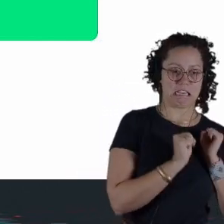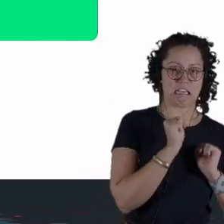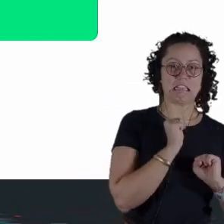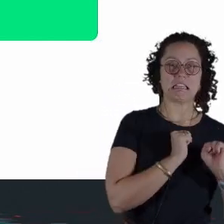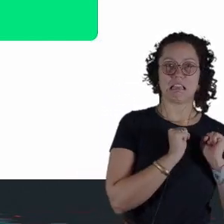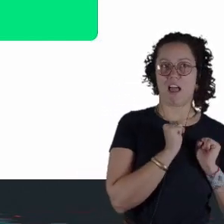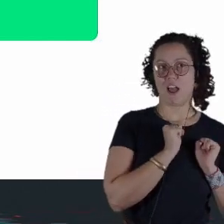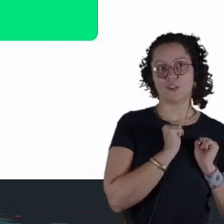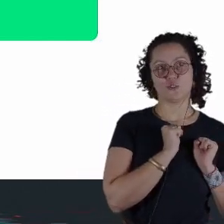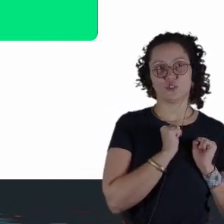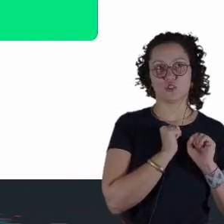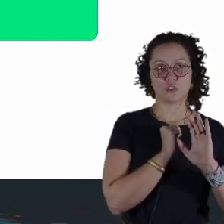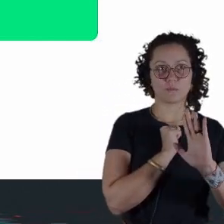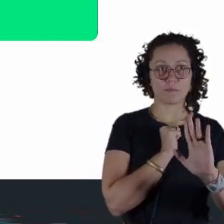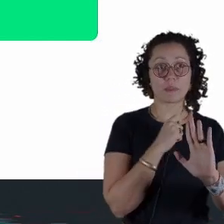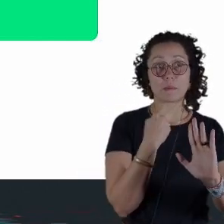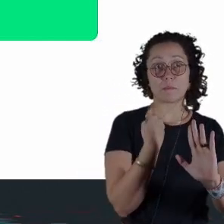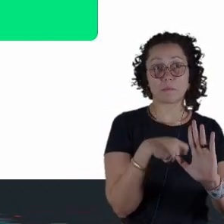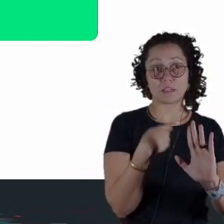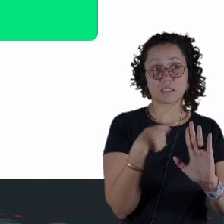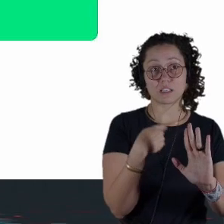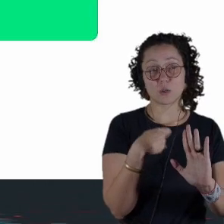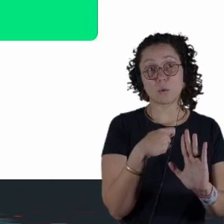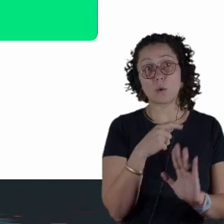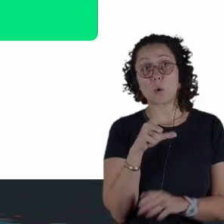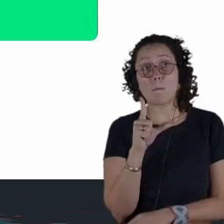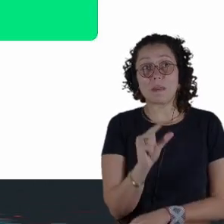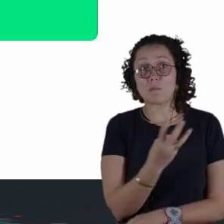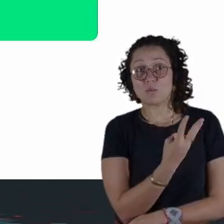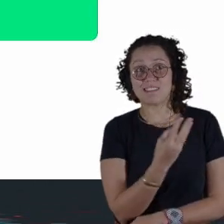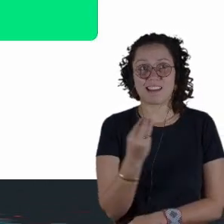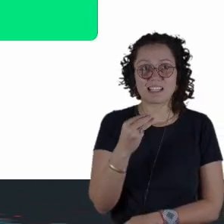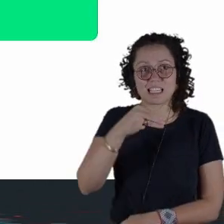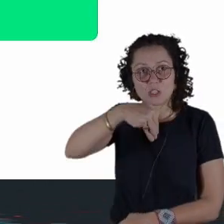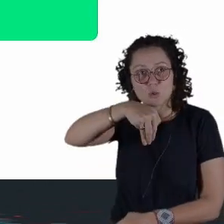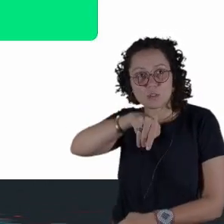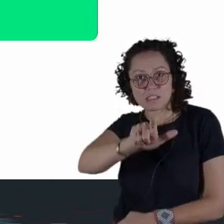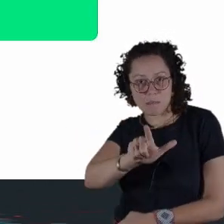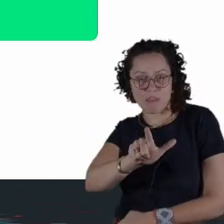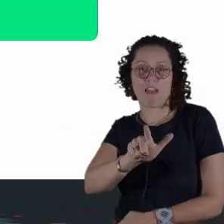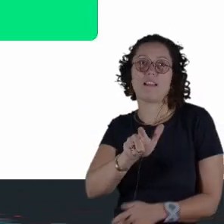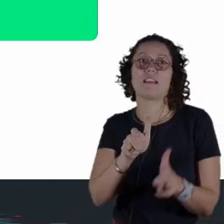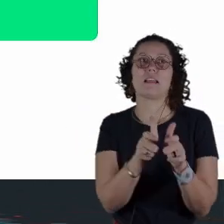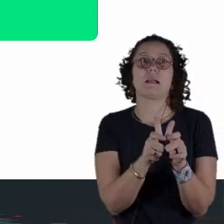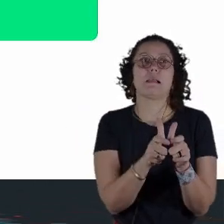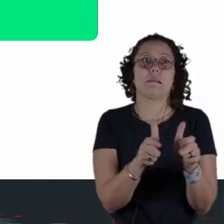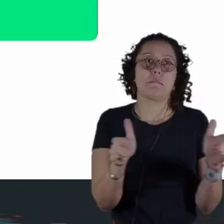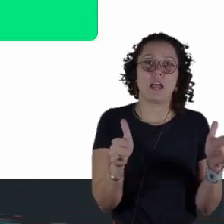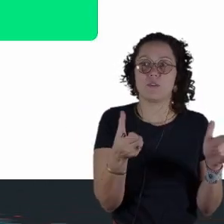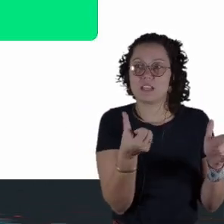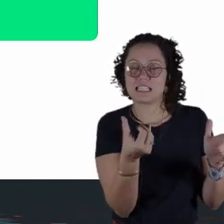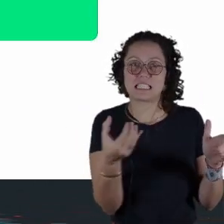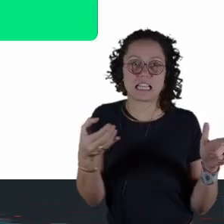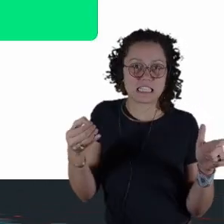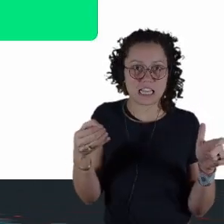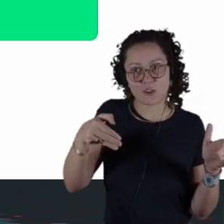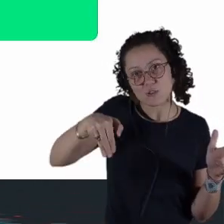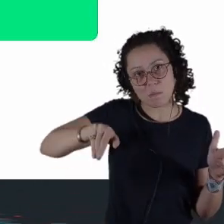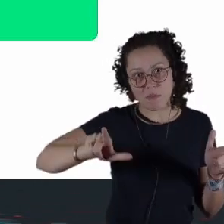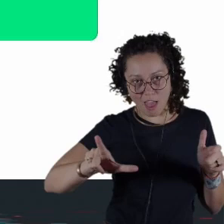é pelo menos 300 miligramas. Aqueles que respondem, a maioria 600 miligramas.